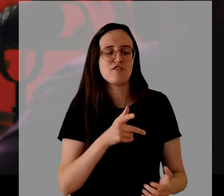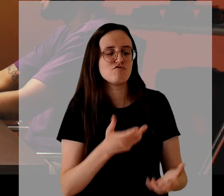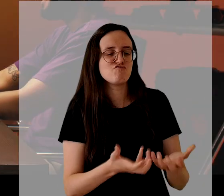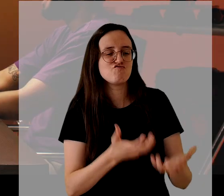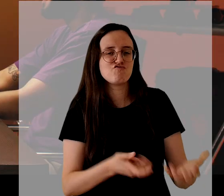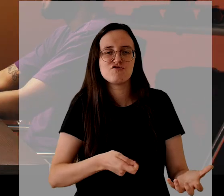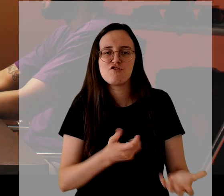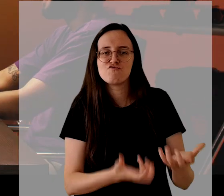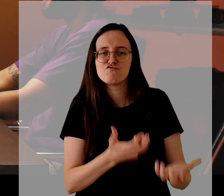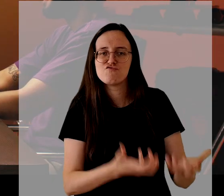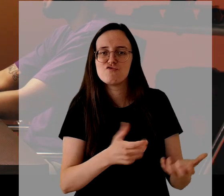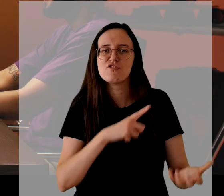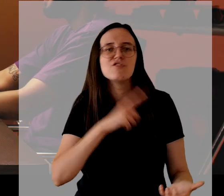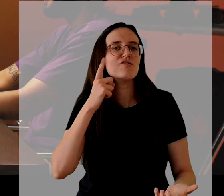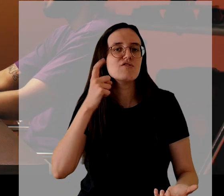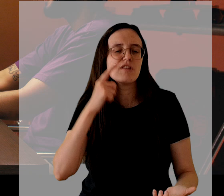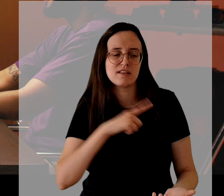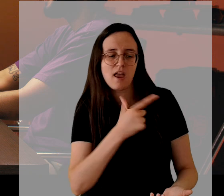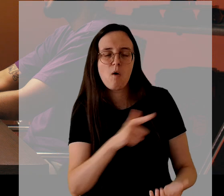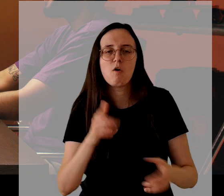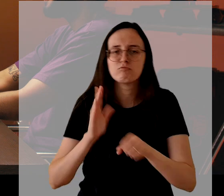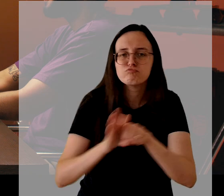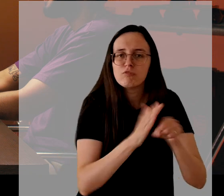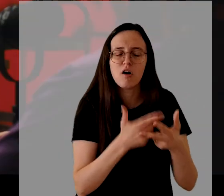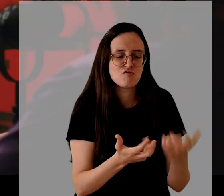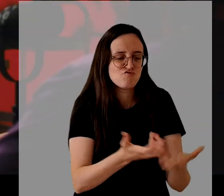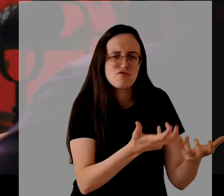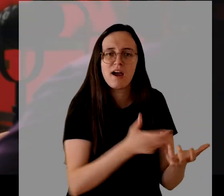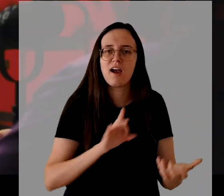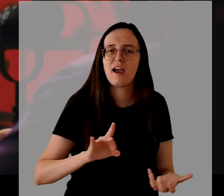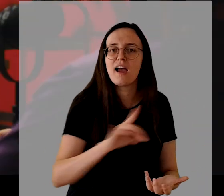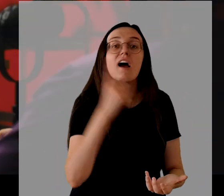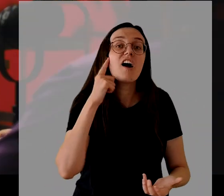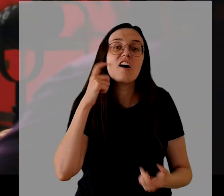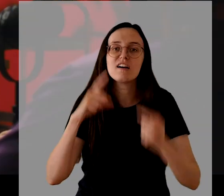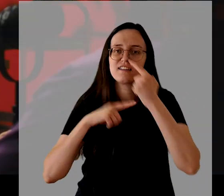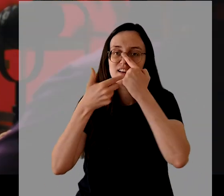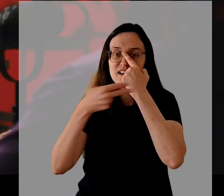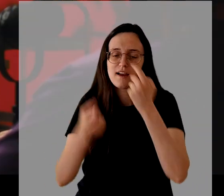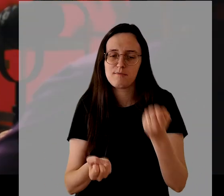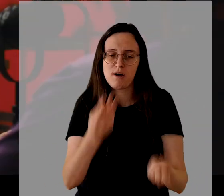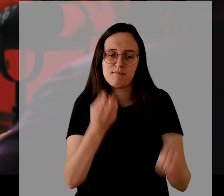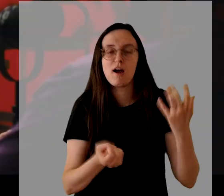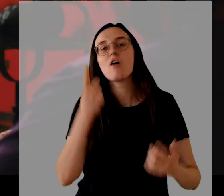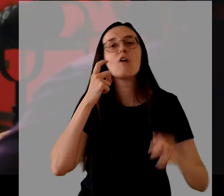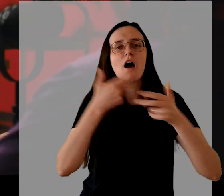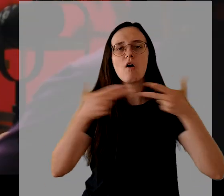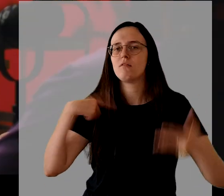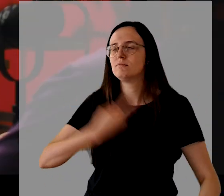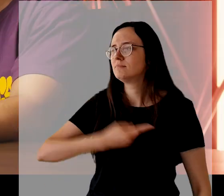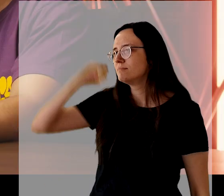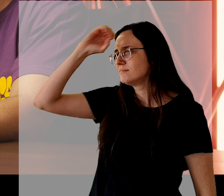tava fritando. E o legume dava outro som diferente. Cada coisa, ele começava a criar sons a partir de coisas que a gente